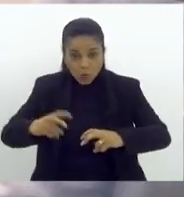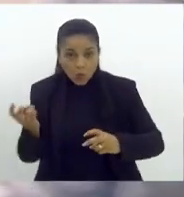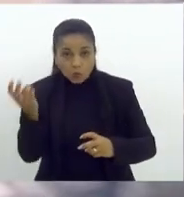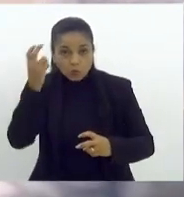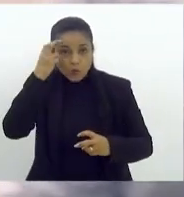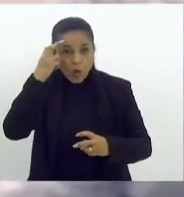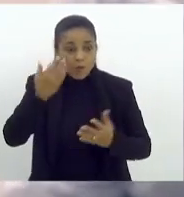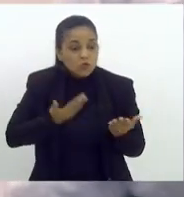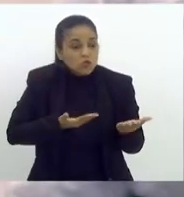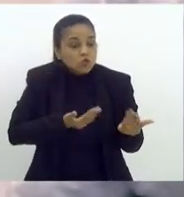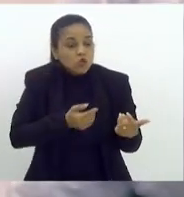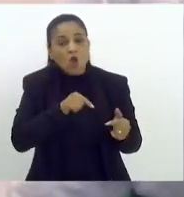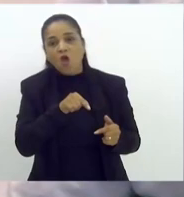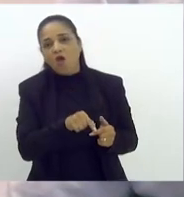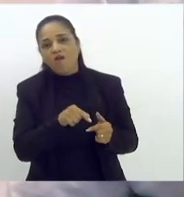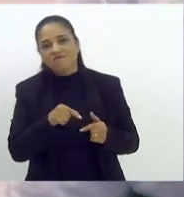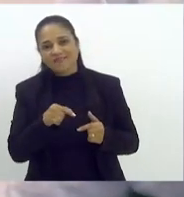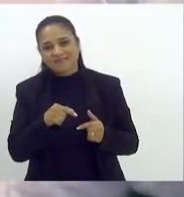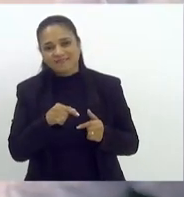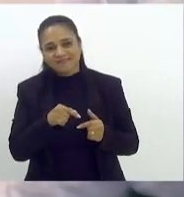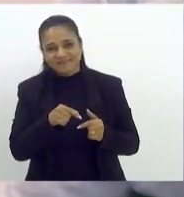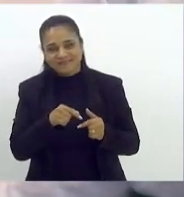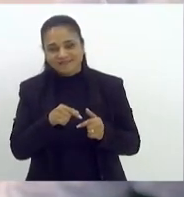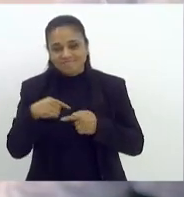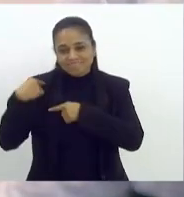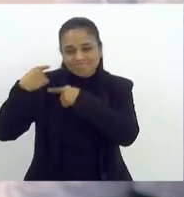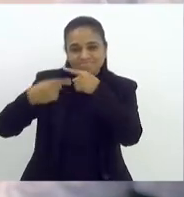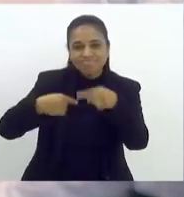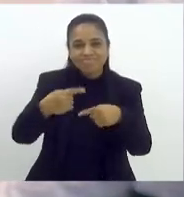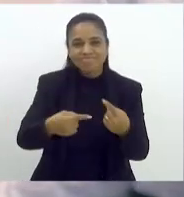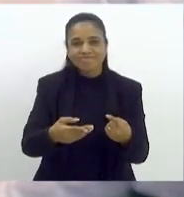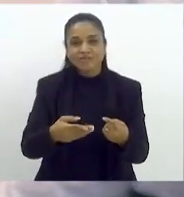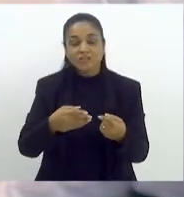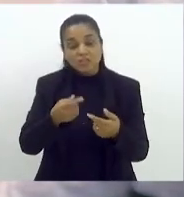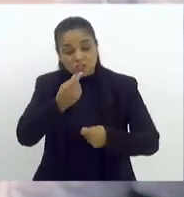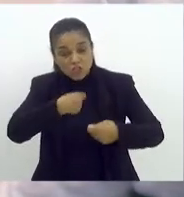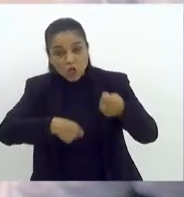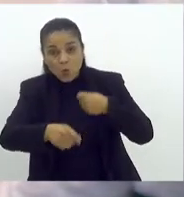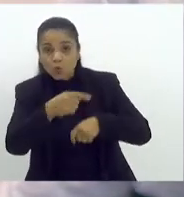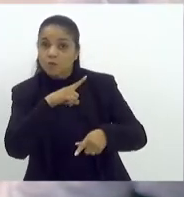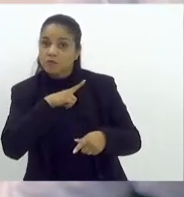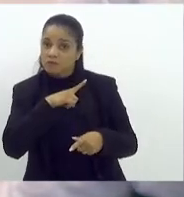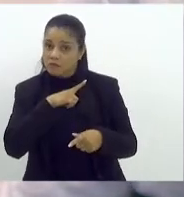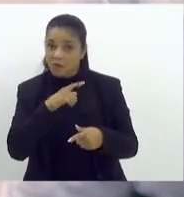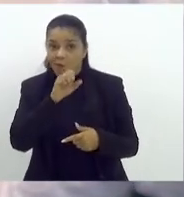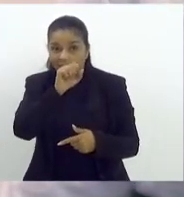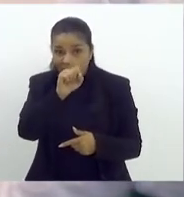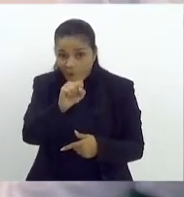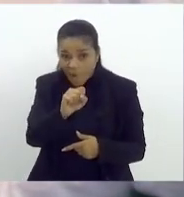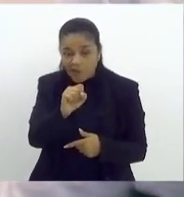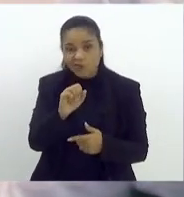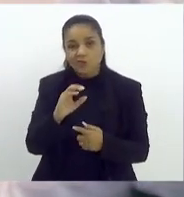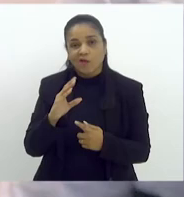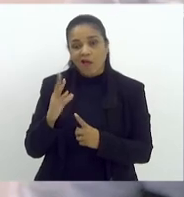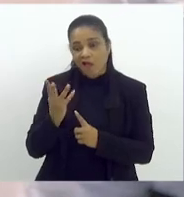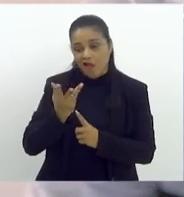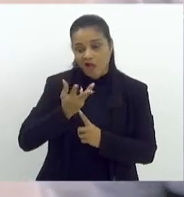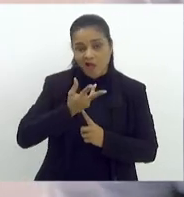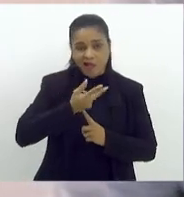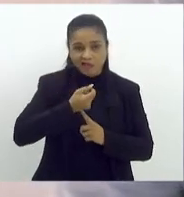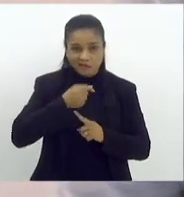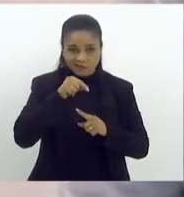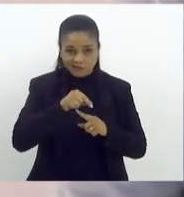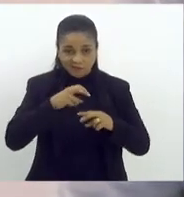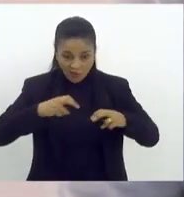pela juventude que tá vindo porque ali gira uma economia como eu falei desses oito artistas que fizeram da roda